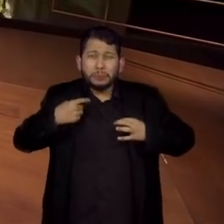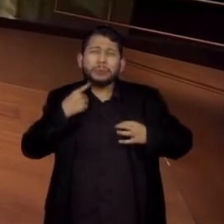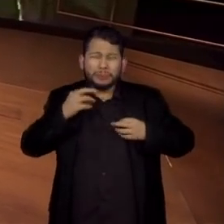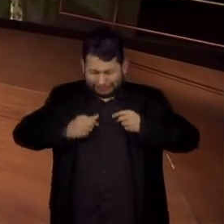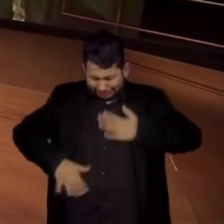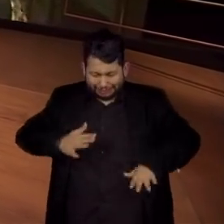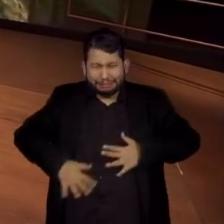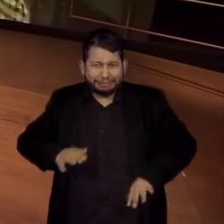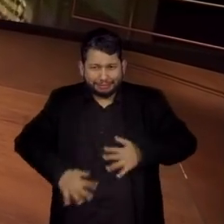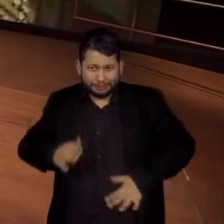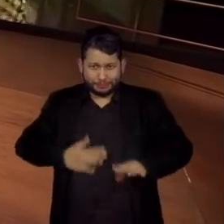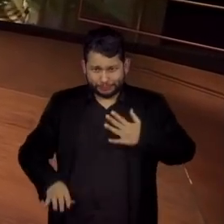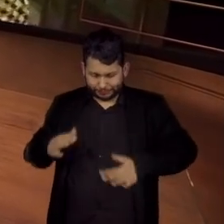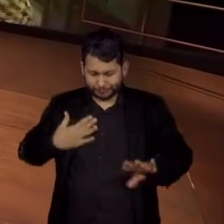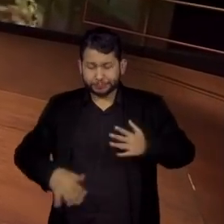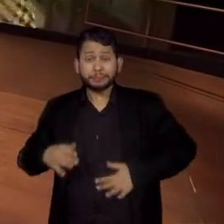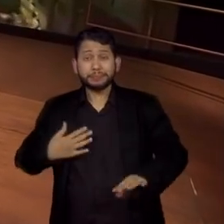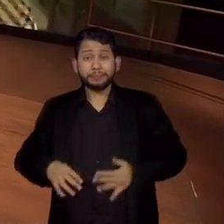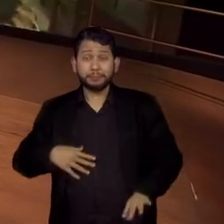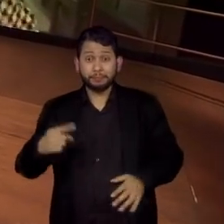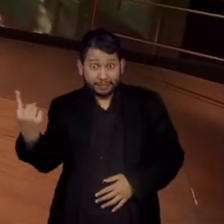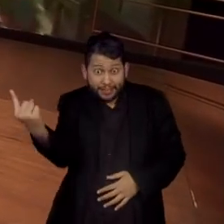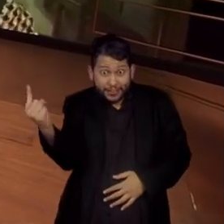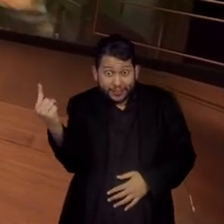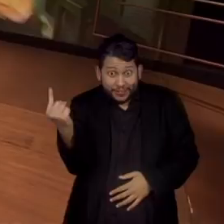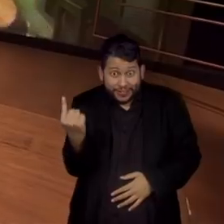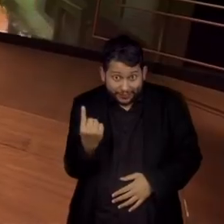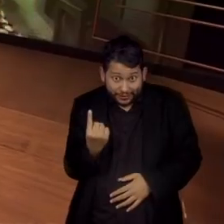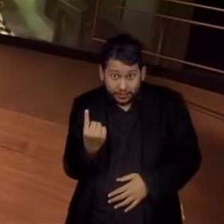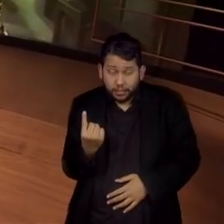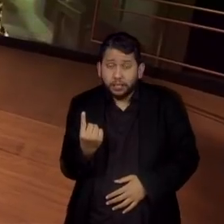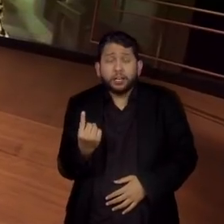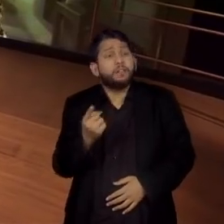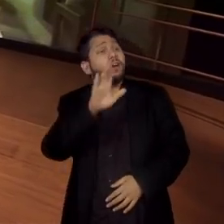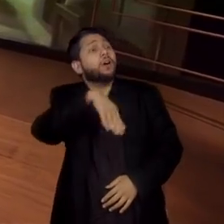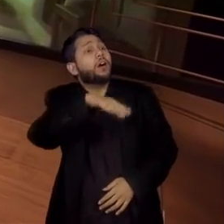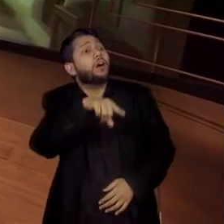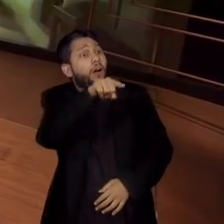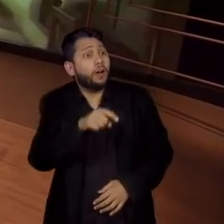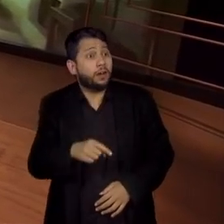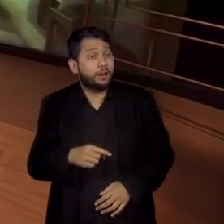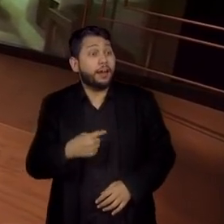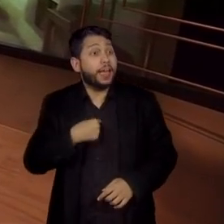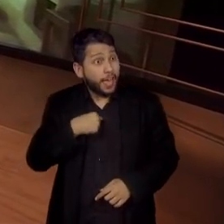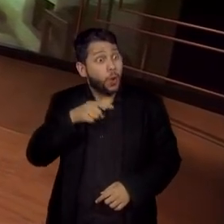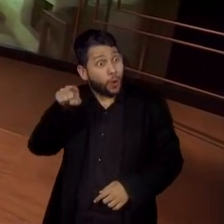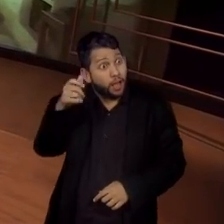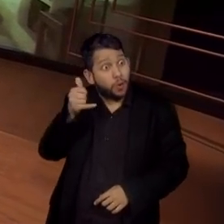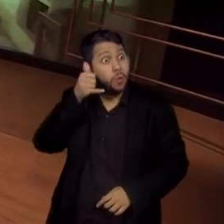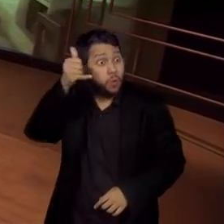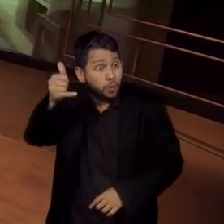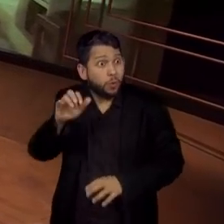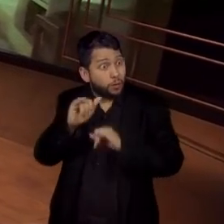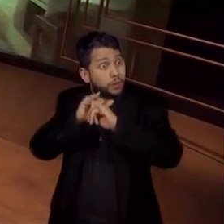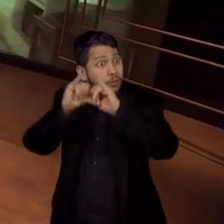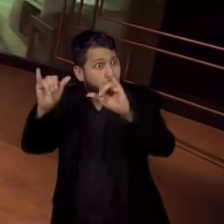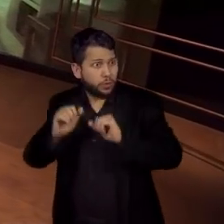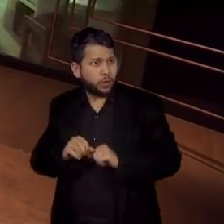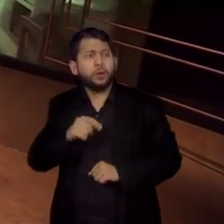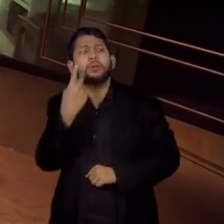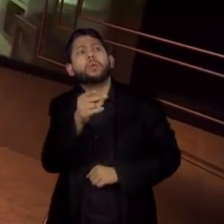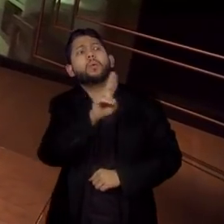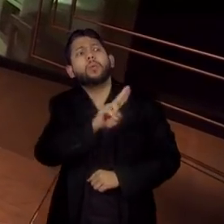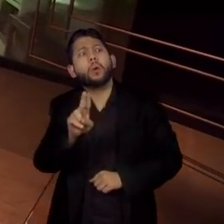farinha de trigo, batendo assim no peito, dizendo, Vanderleia, eu escrevi para o programa, você vai